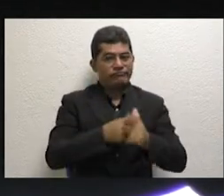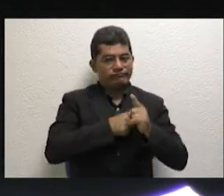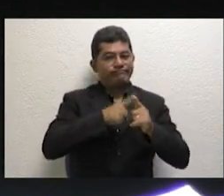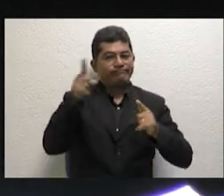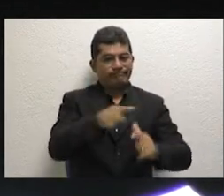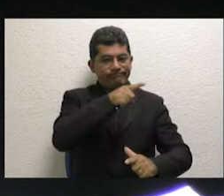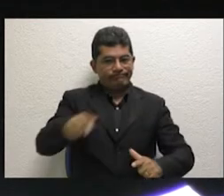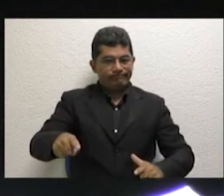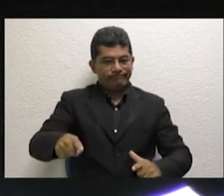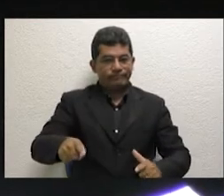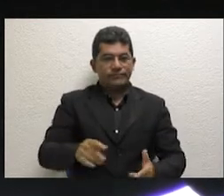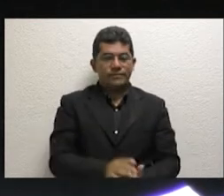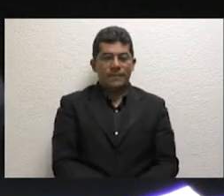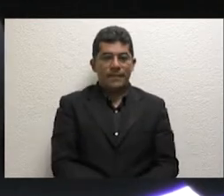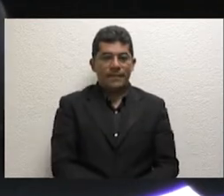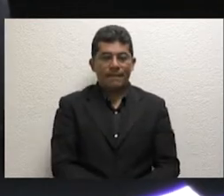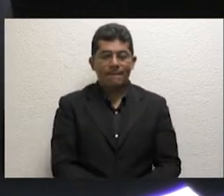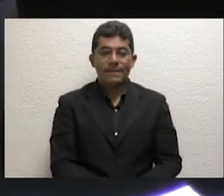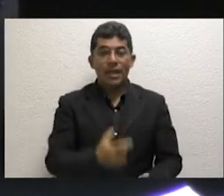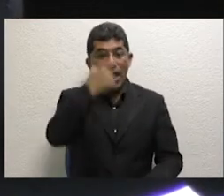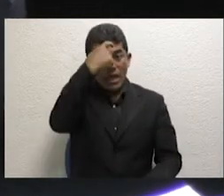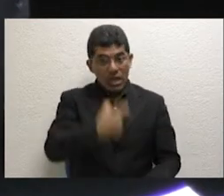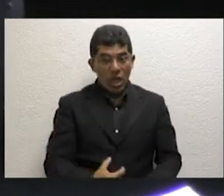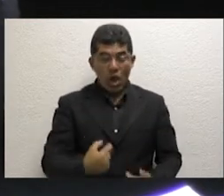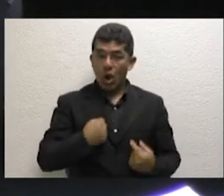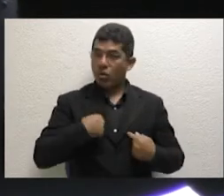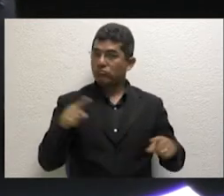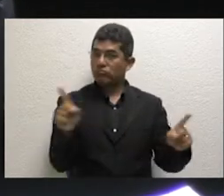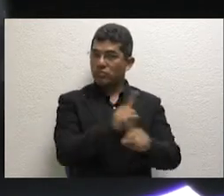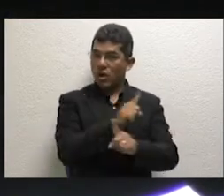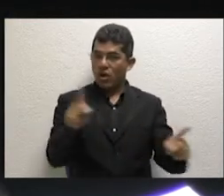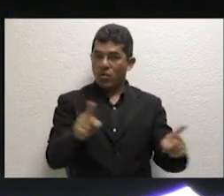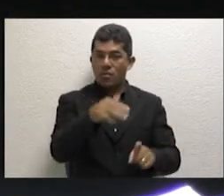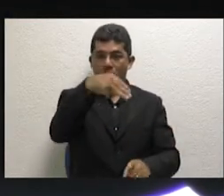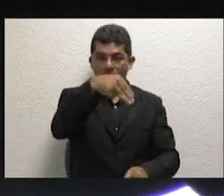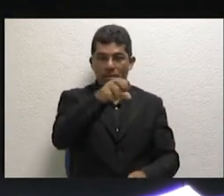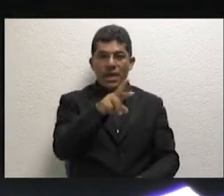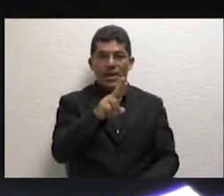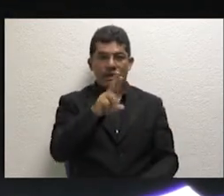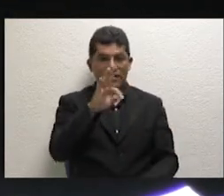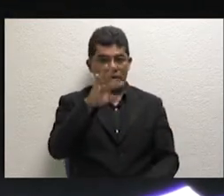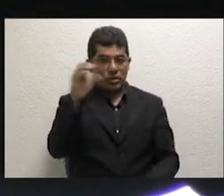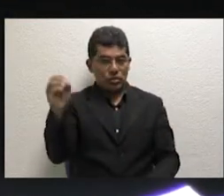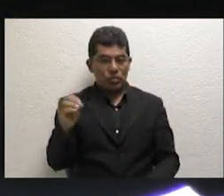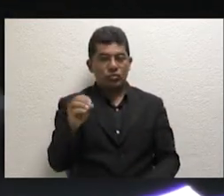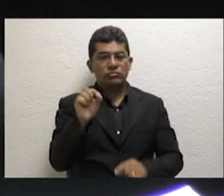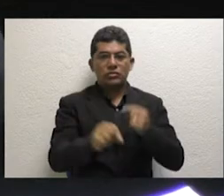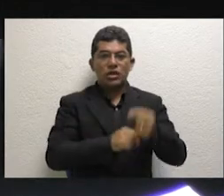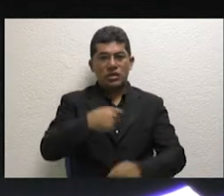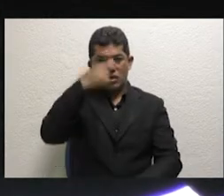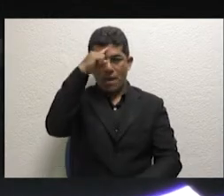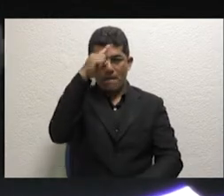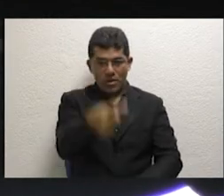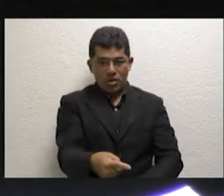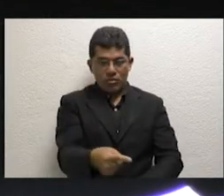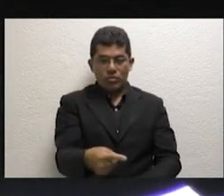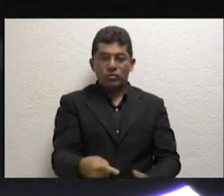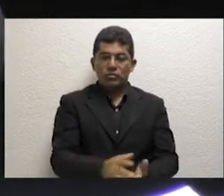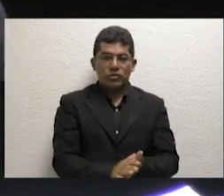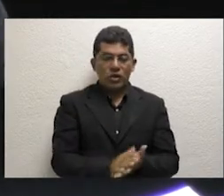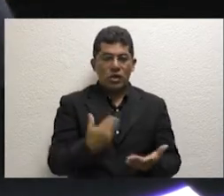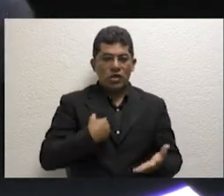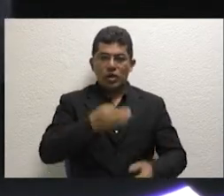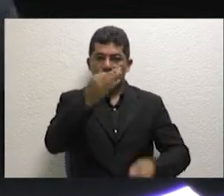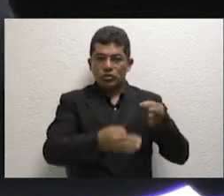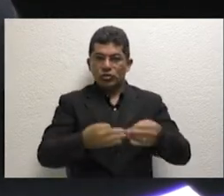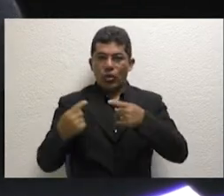greve dos professores e eu não entro no mérito da decisão judicial não venho